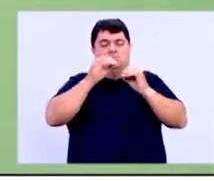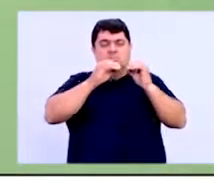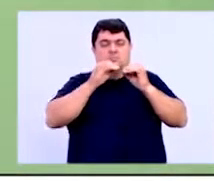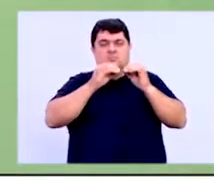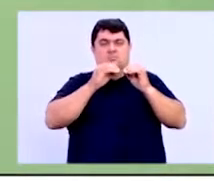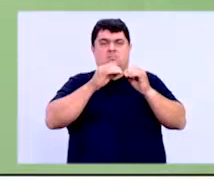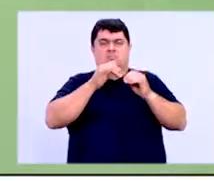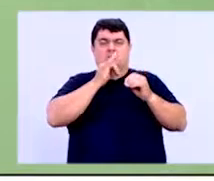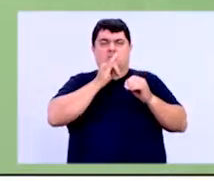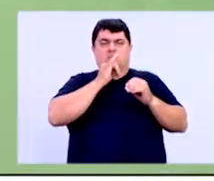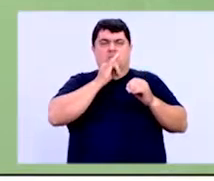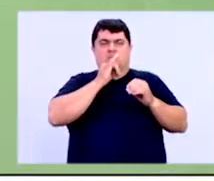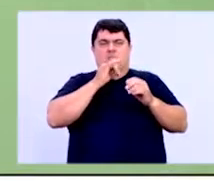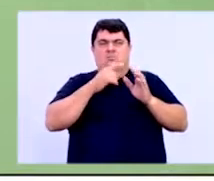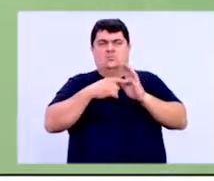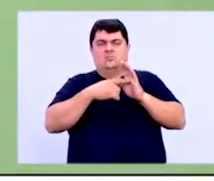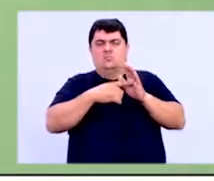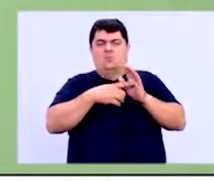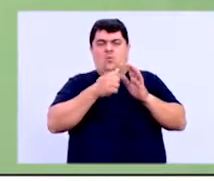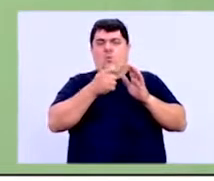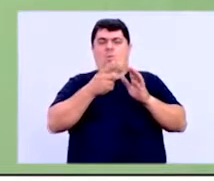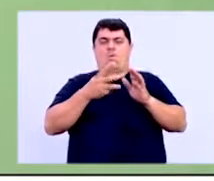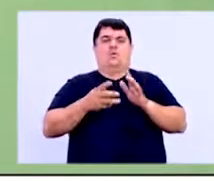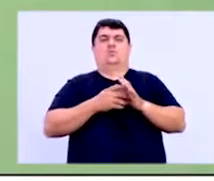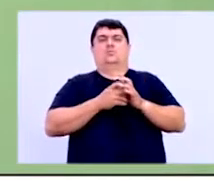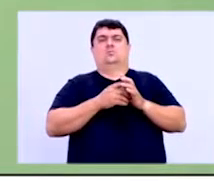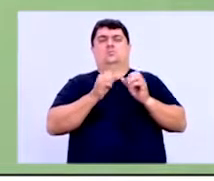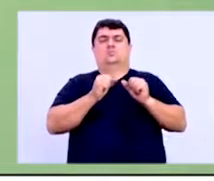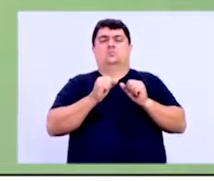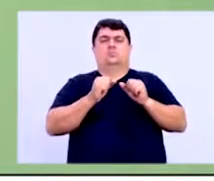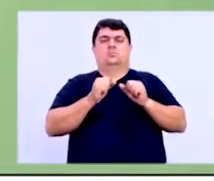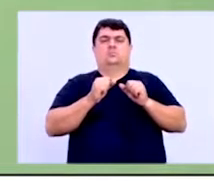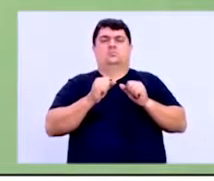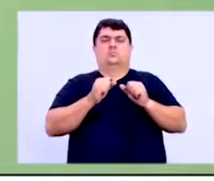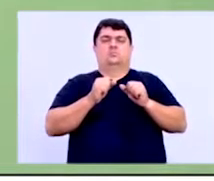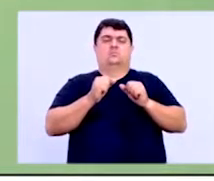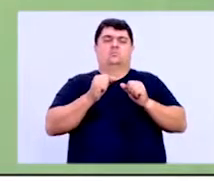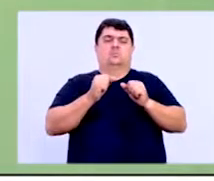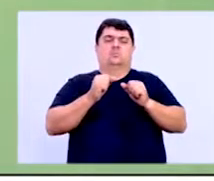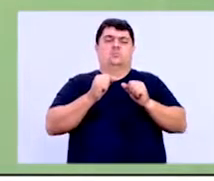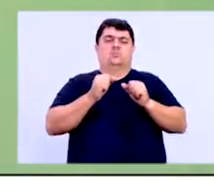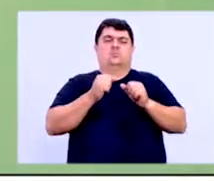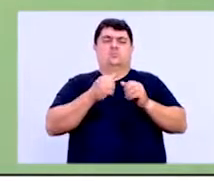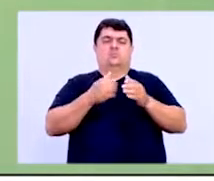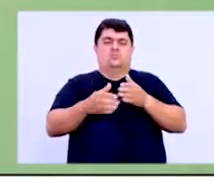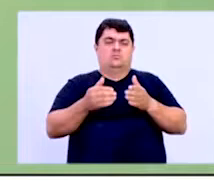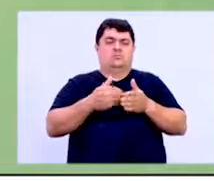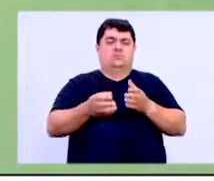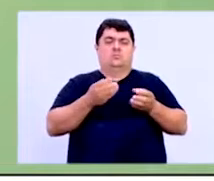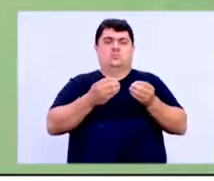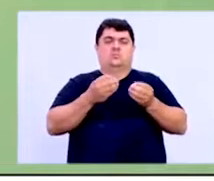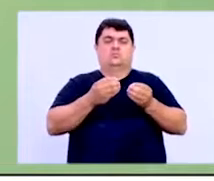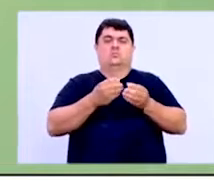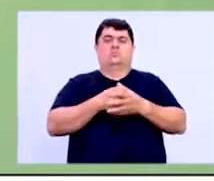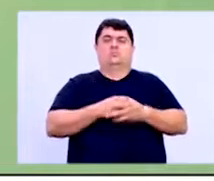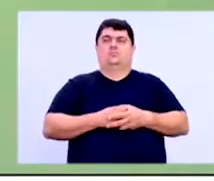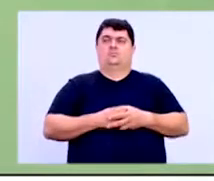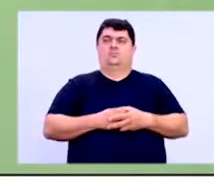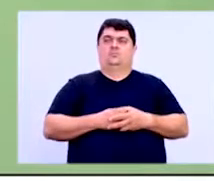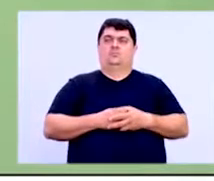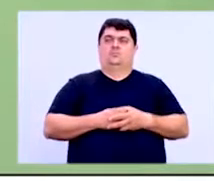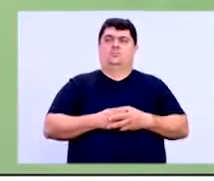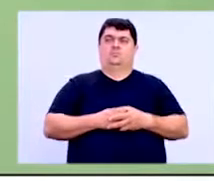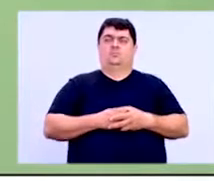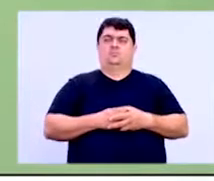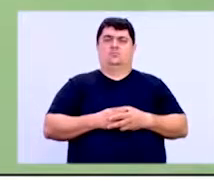seja, representa quanto as vendas podem cair sem que haja prejuízo para a empresa. Pode